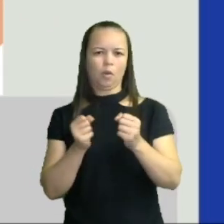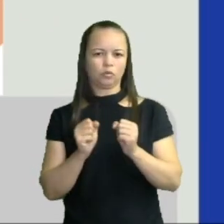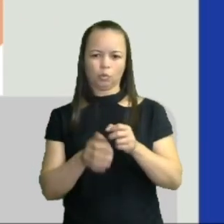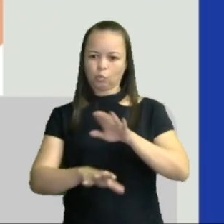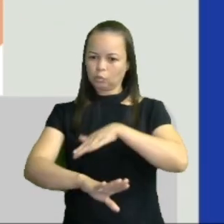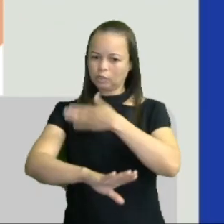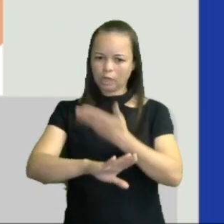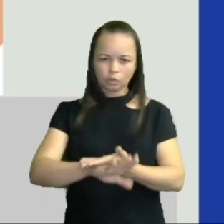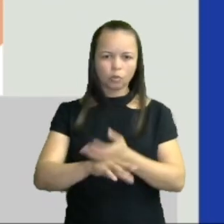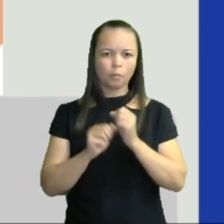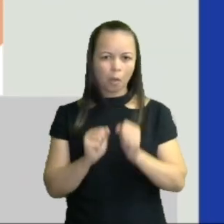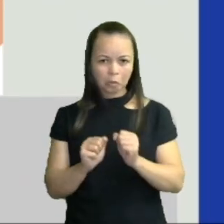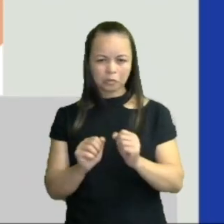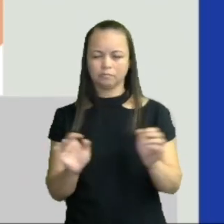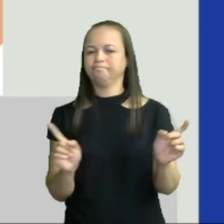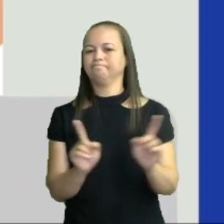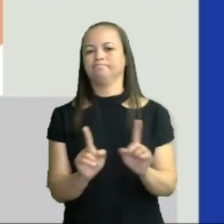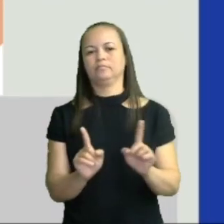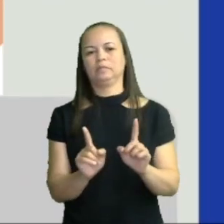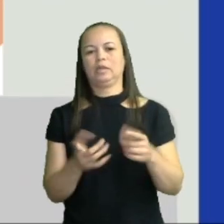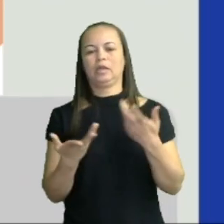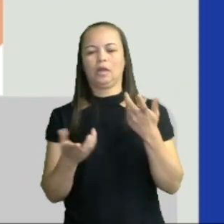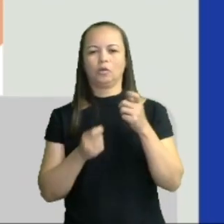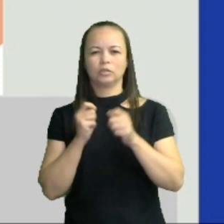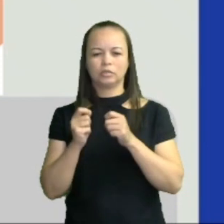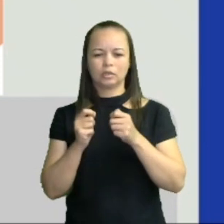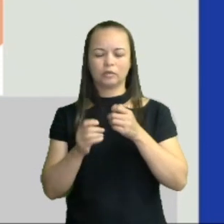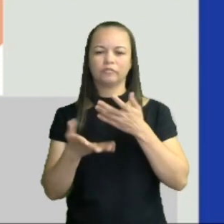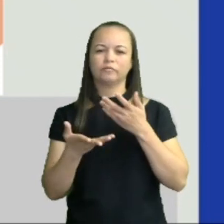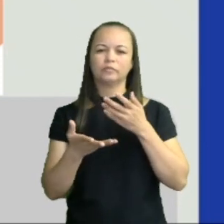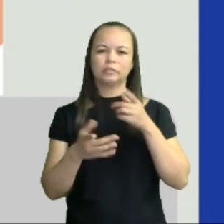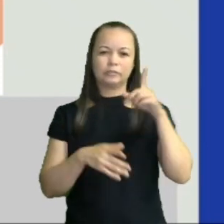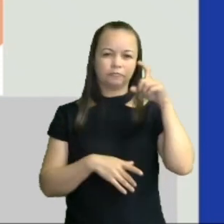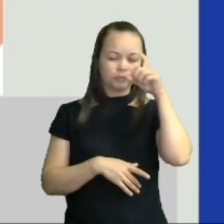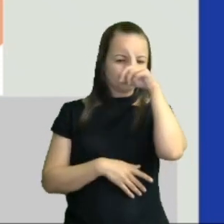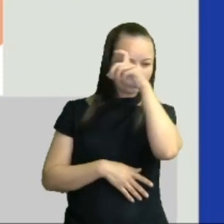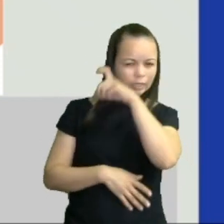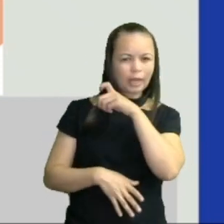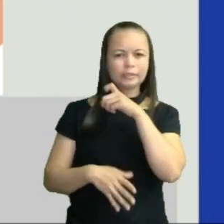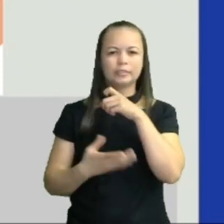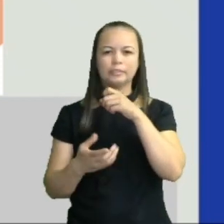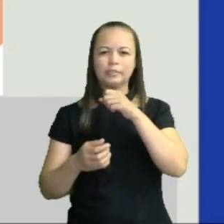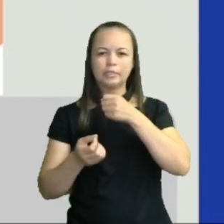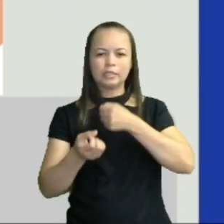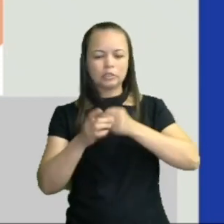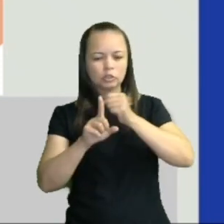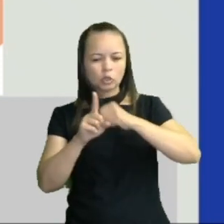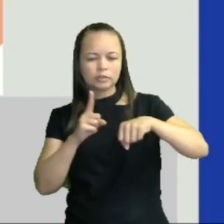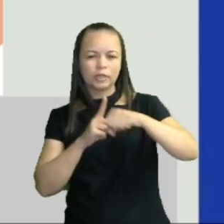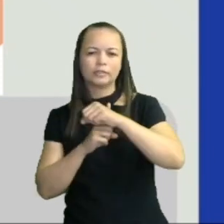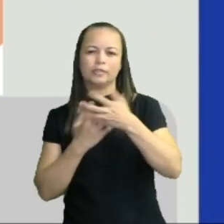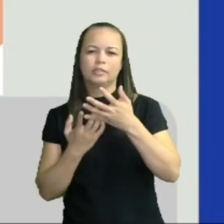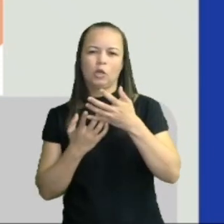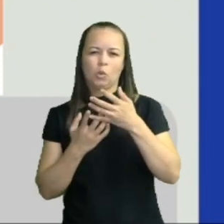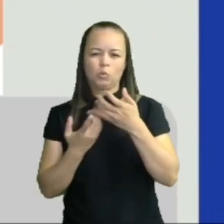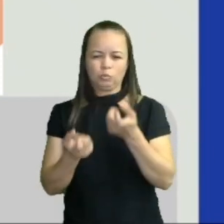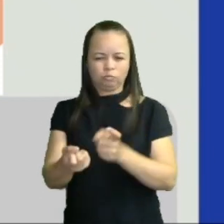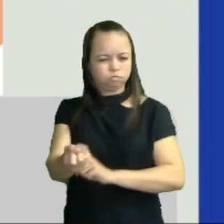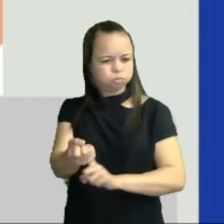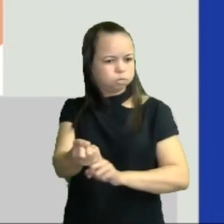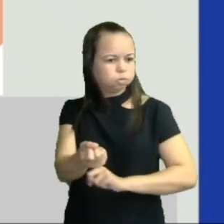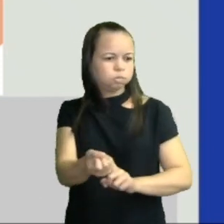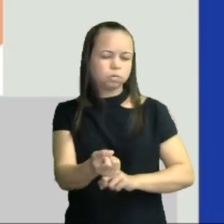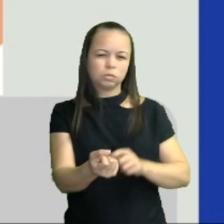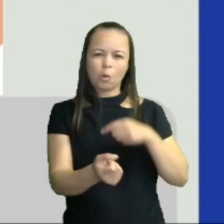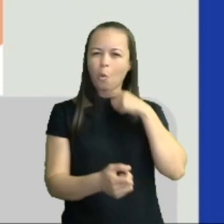essas atividades causam em você? Dificuldade de socialização, altera seu humor, estresse, ansiedade, você não